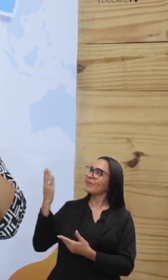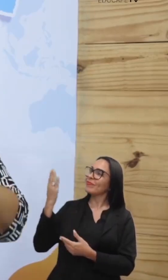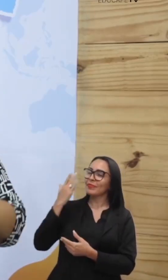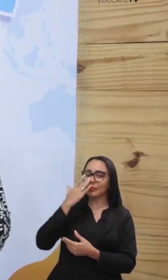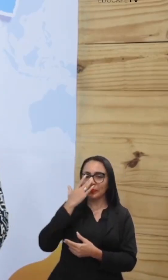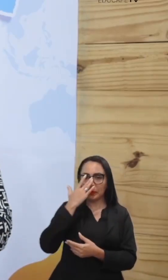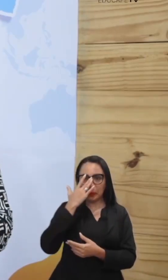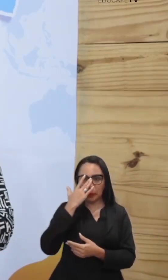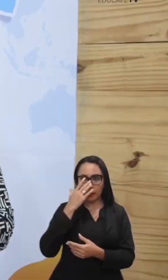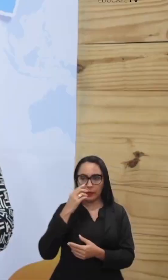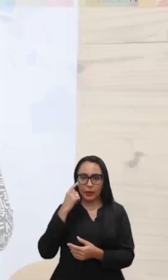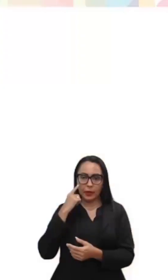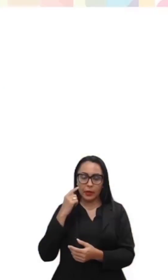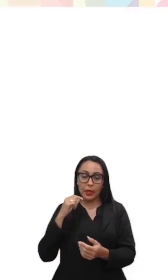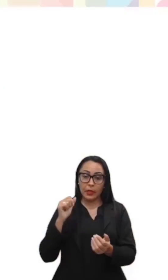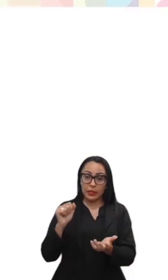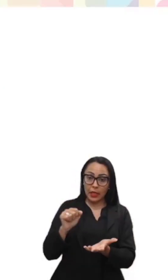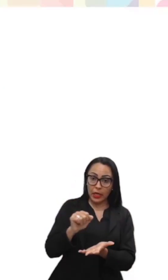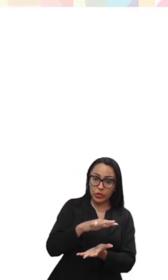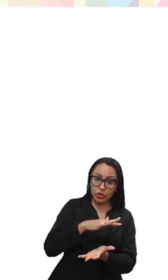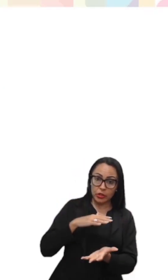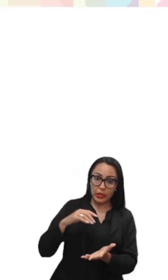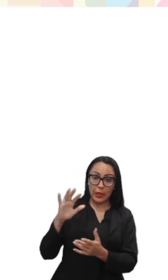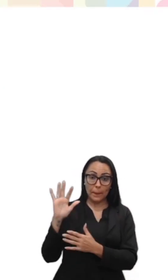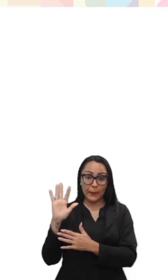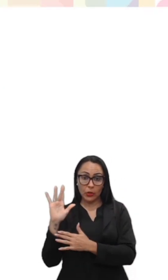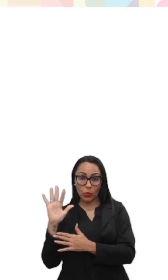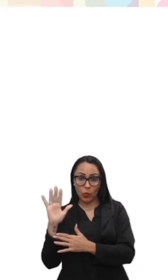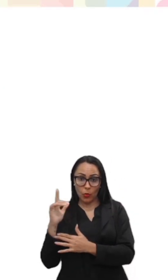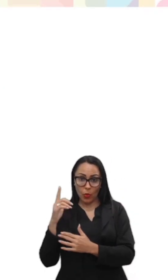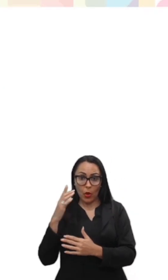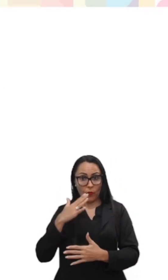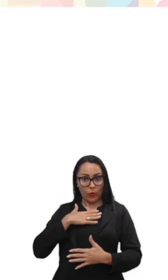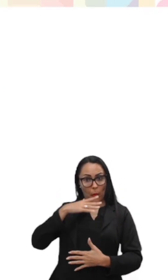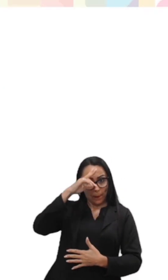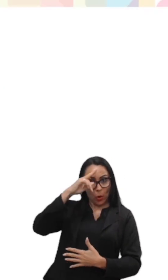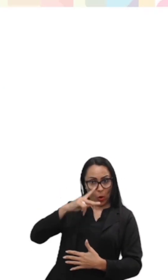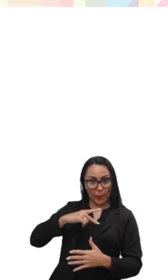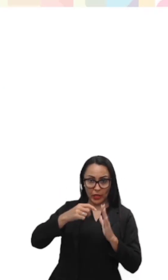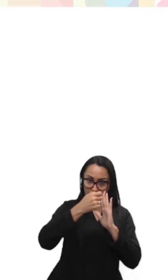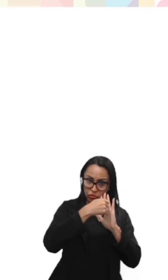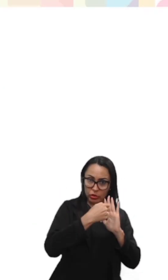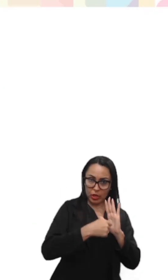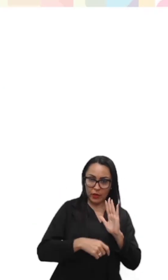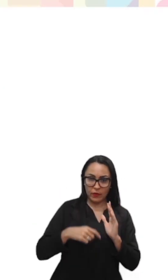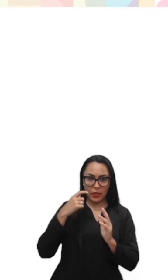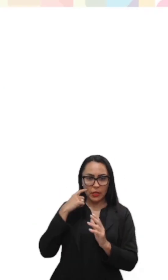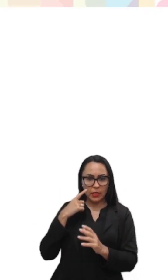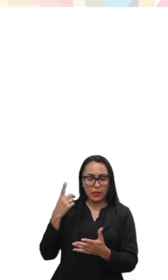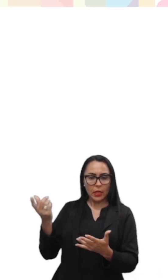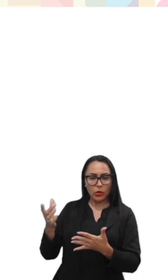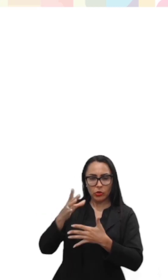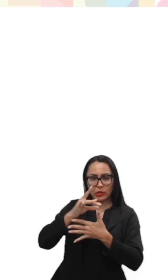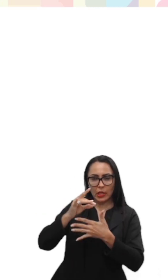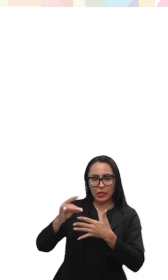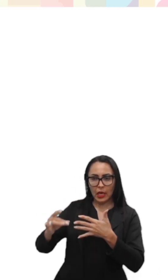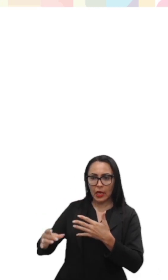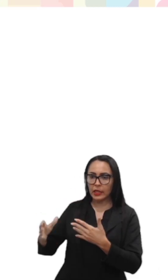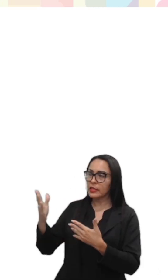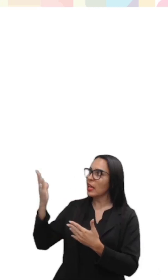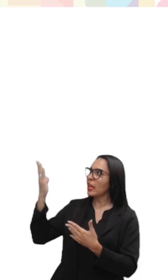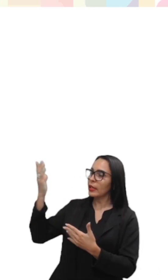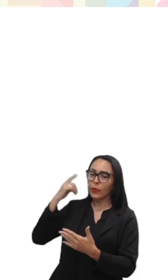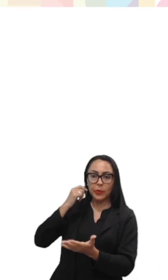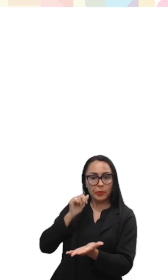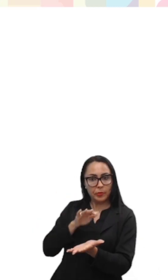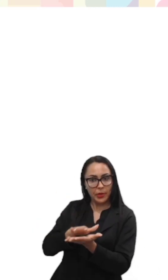Na escrita de sinais manual. Isso aí foi eu mesmo que escrevi, tá? Com exceção daí desses detalhes que tem, foi uma folha que eu